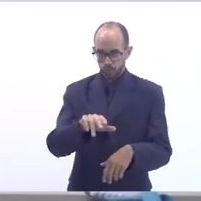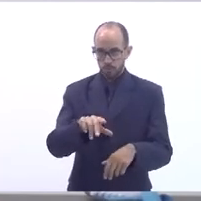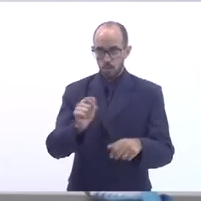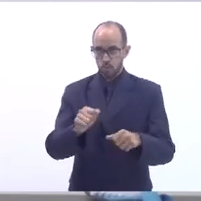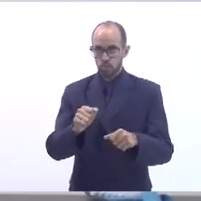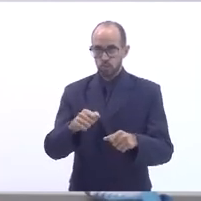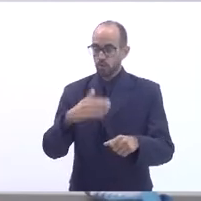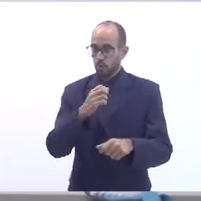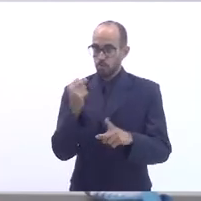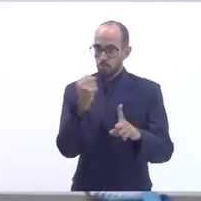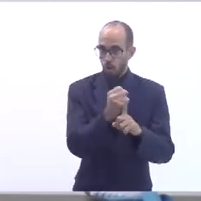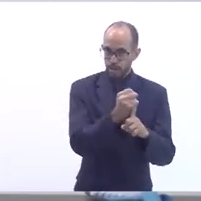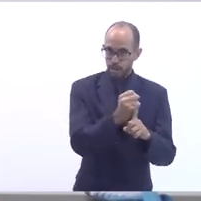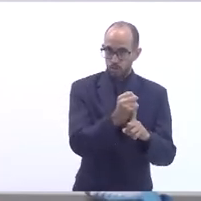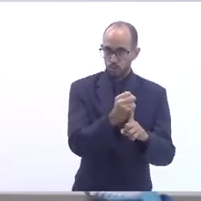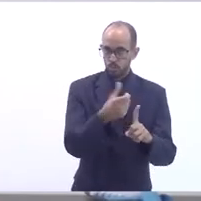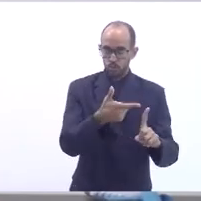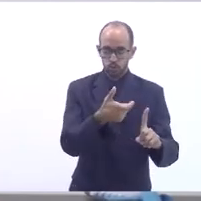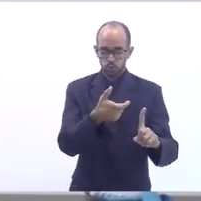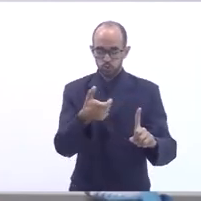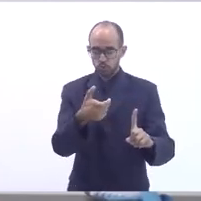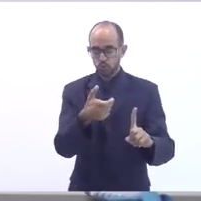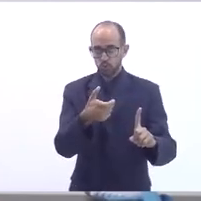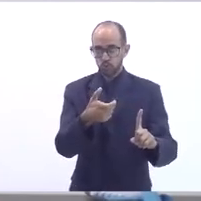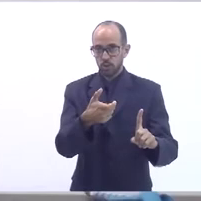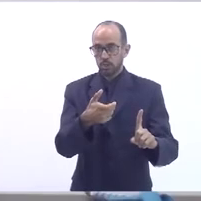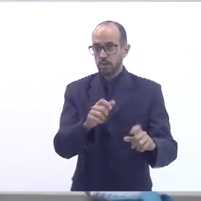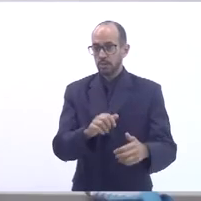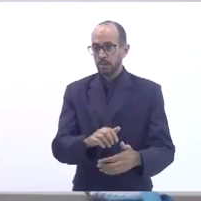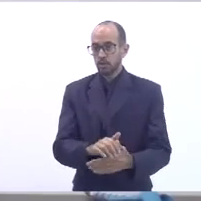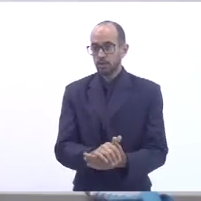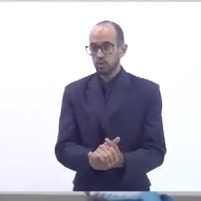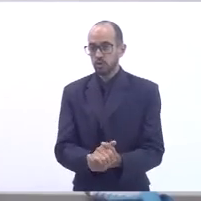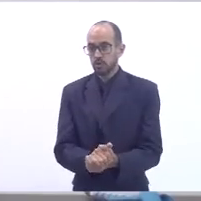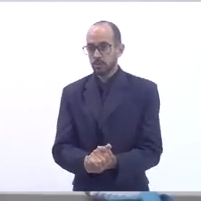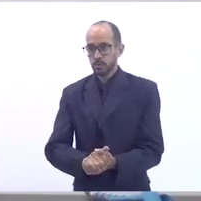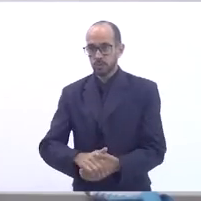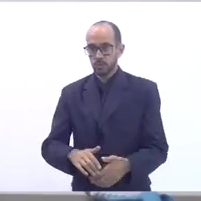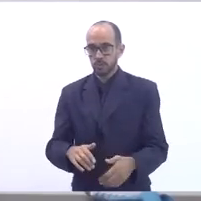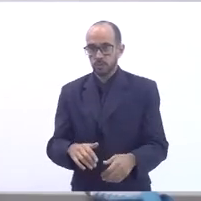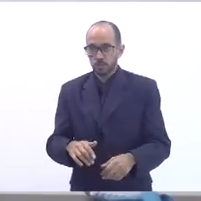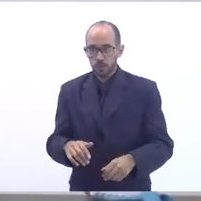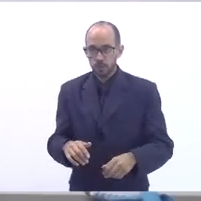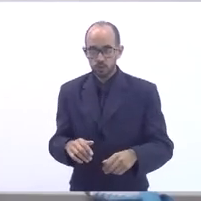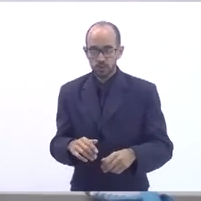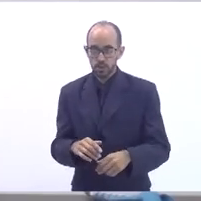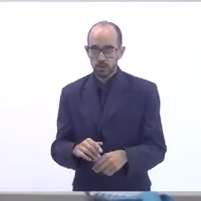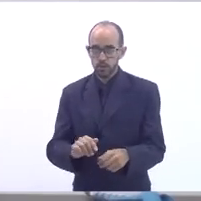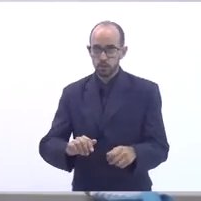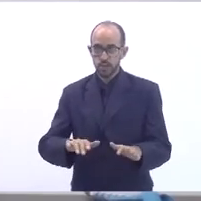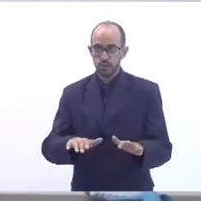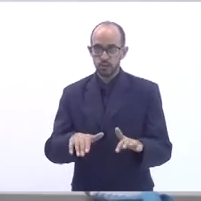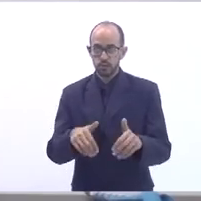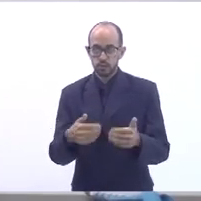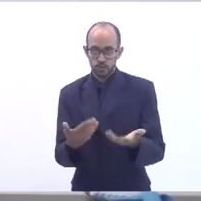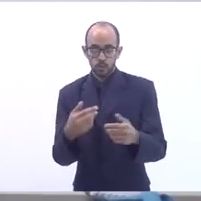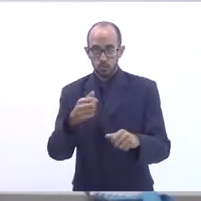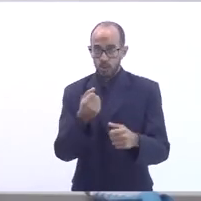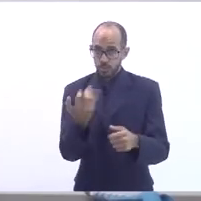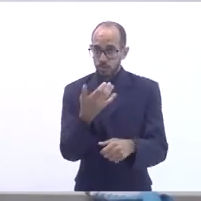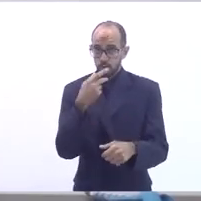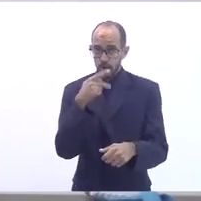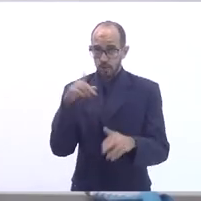morrendo por tiros por bala perdida são os nossos irmãos que estão com deficiência de saúde que quando a gente fala em